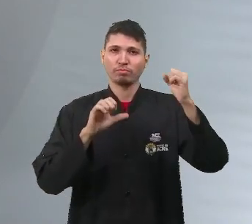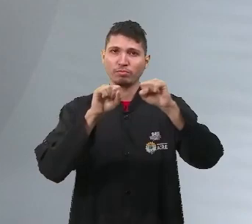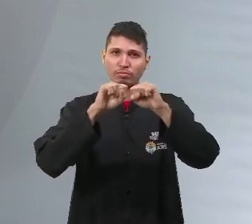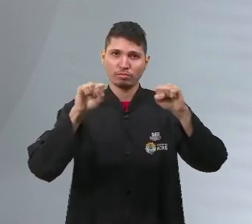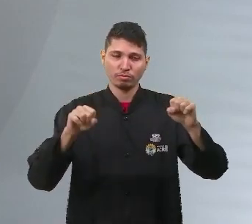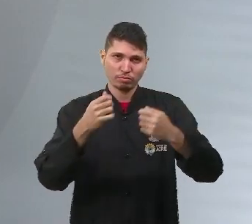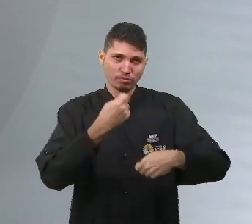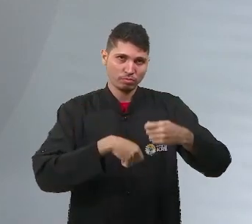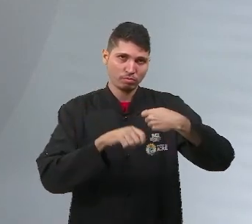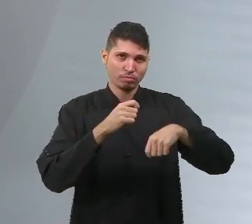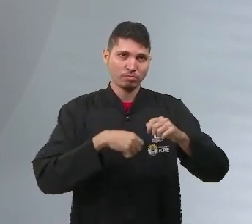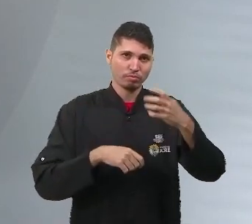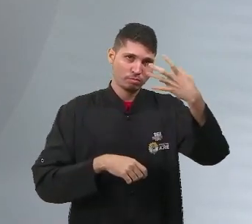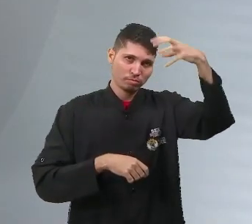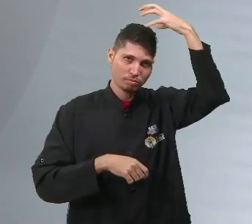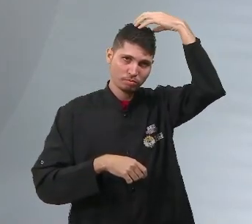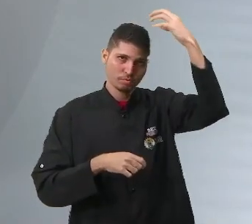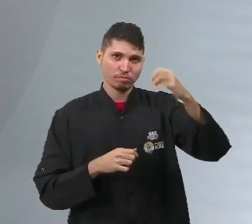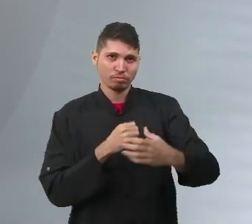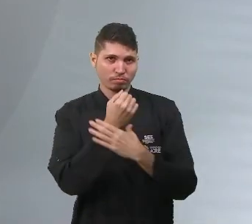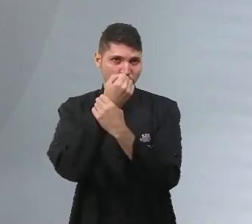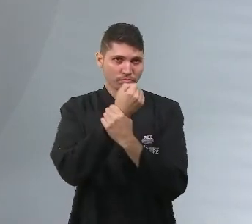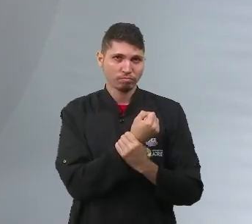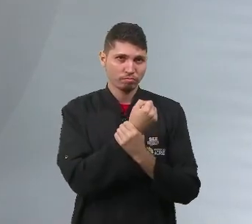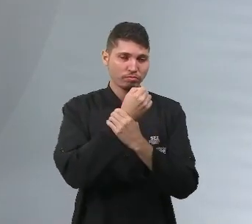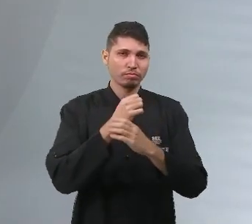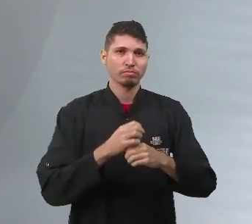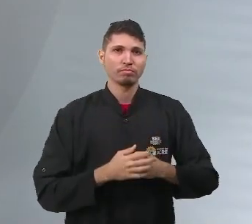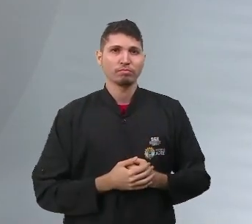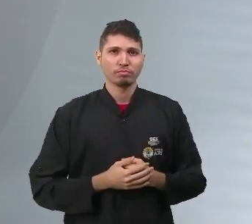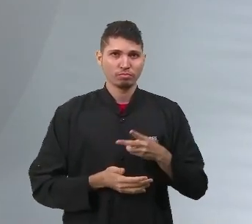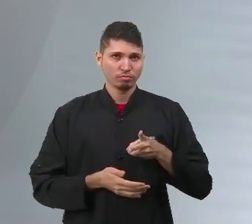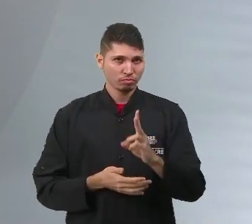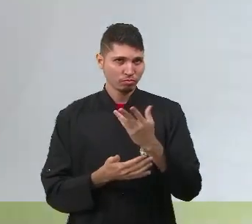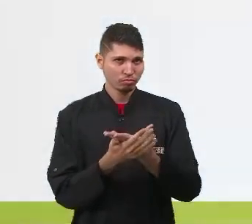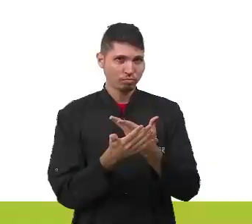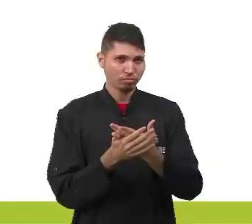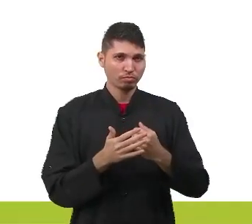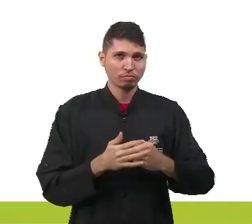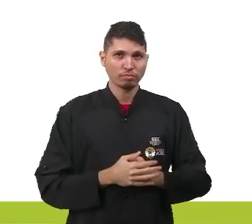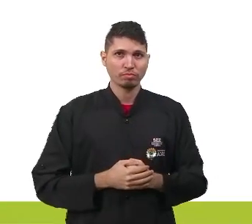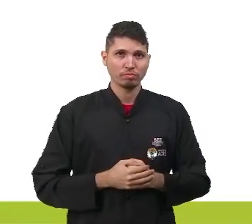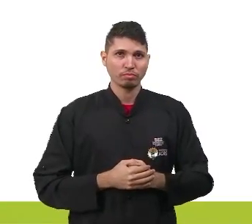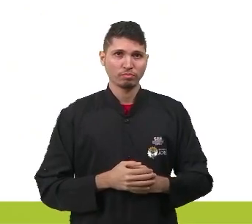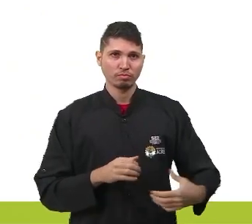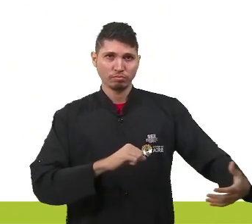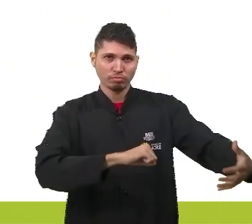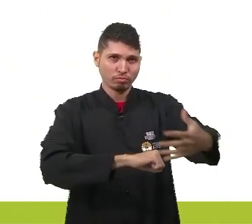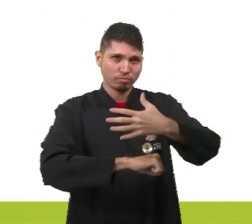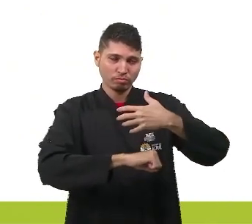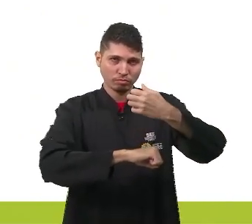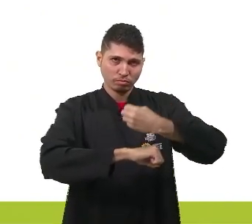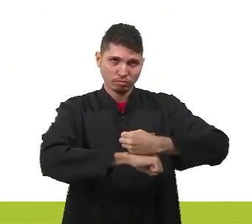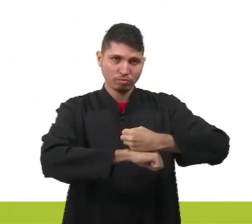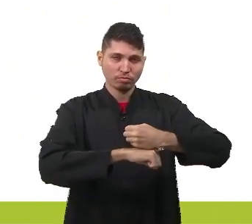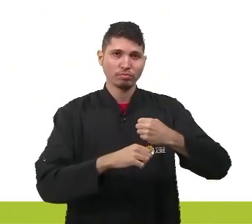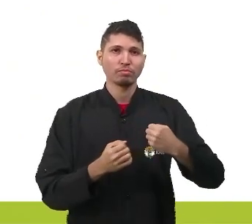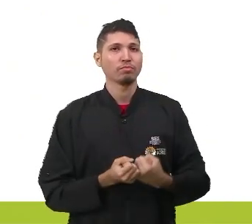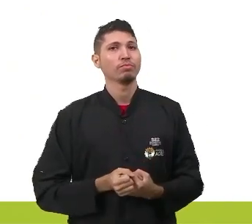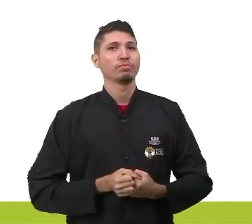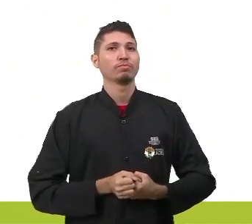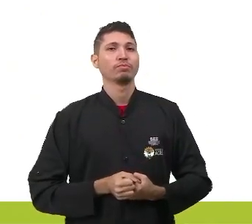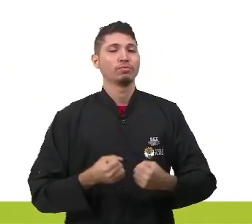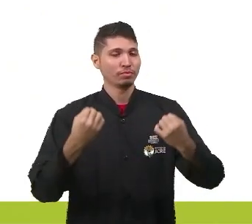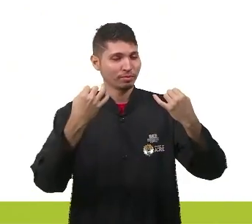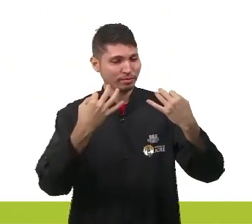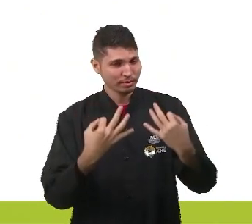que foi adotado pelos reis absolutistas. Seguindo aqui, a gente parte para o colonialismo, como eu falei para vocês. Então, se